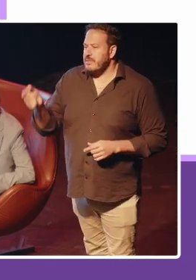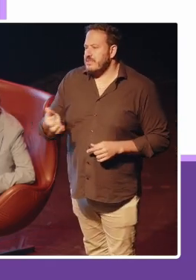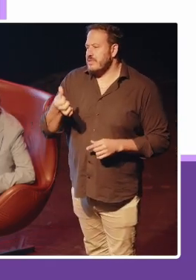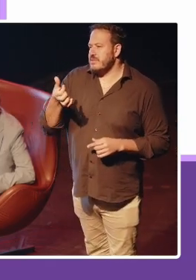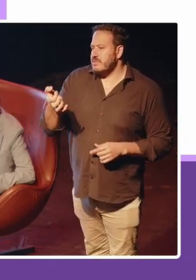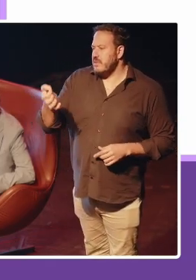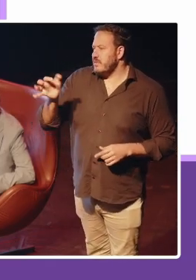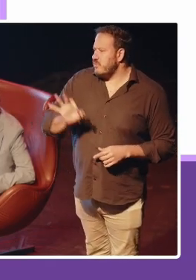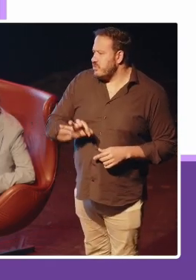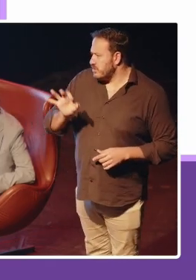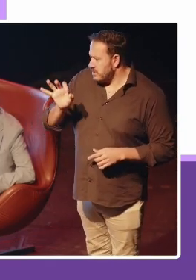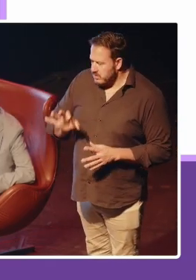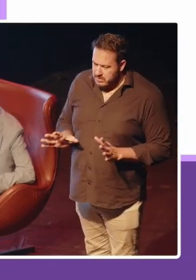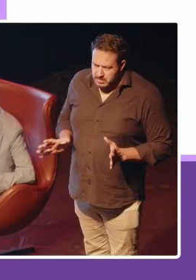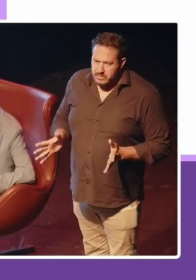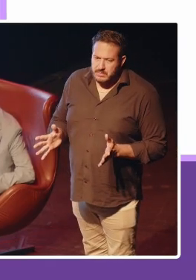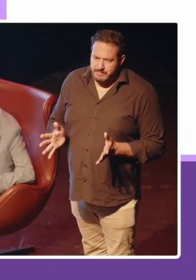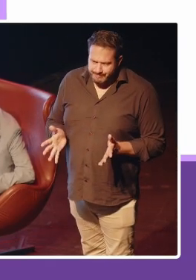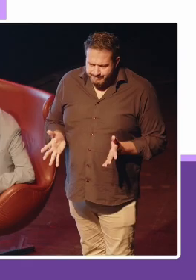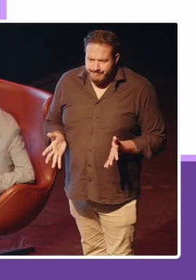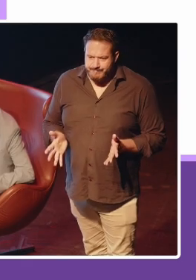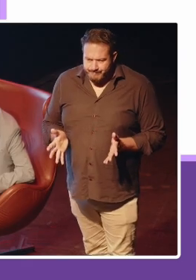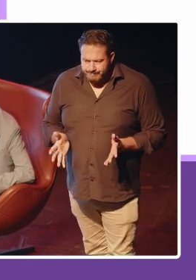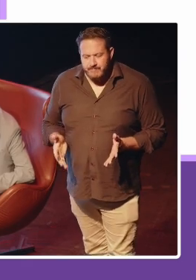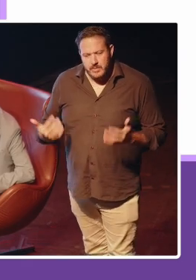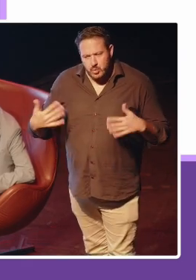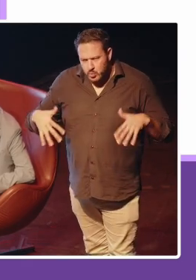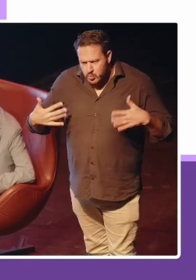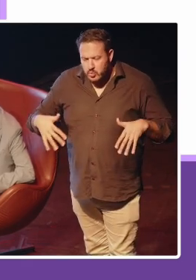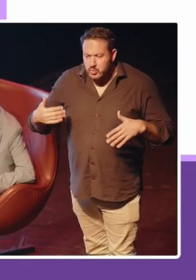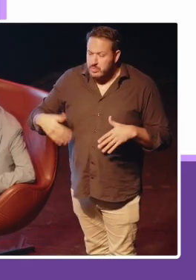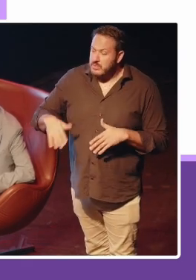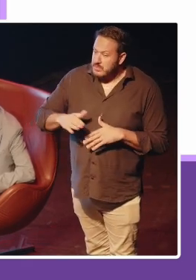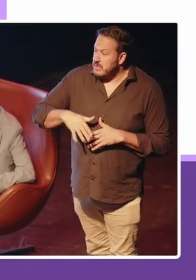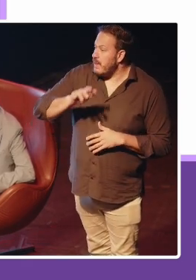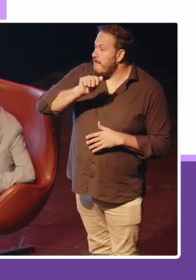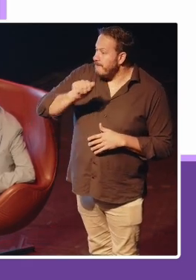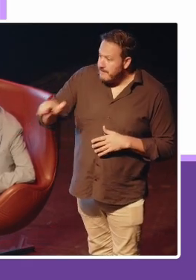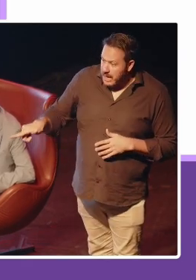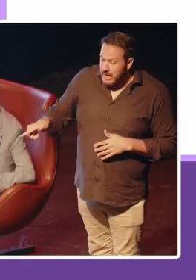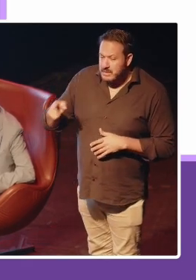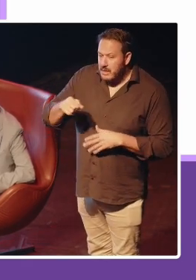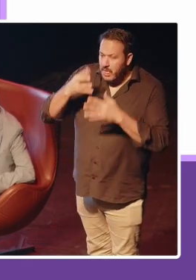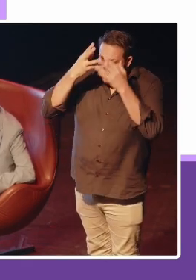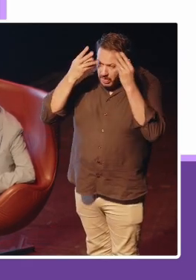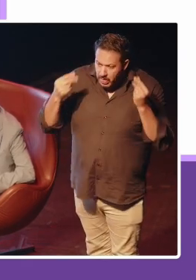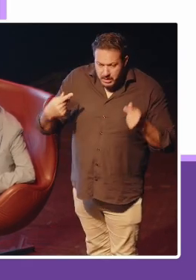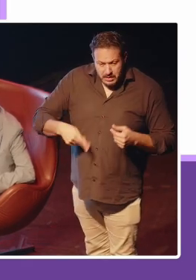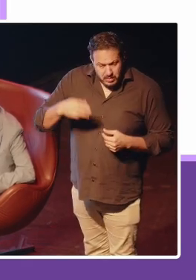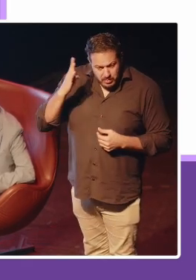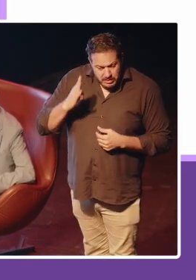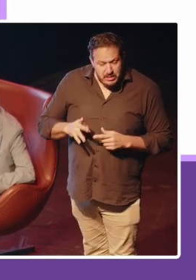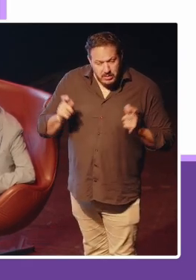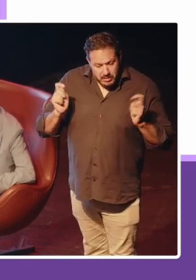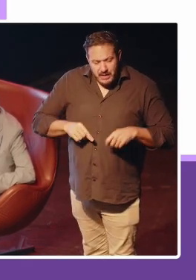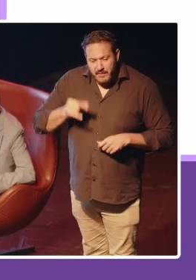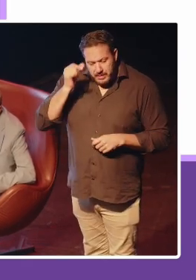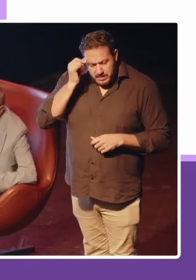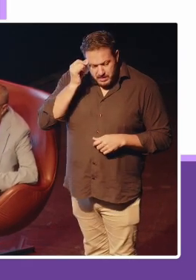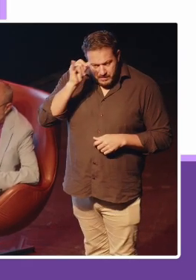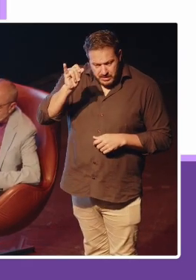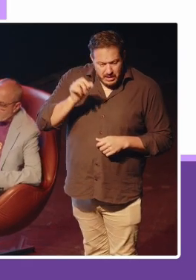para 60%. Então, assim, muito mais do que a metade dos casos de demência no Brasil poderiam ser